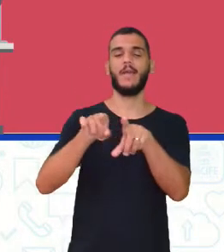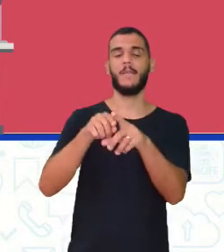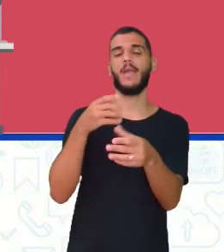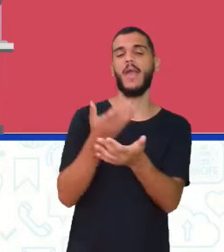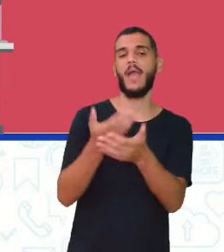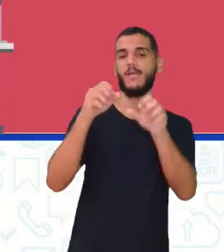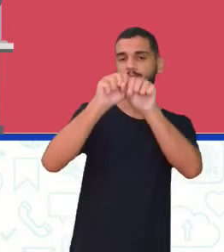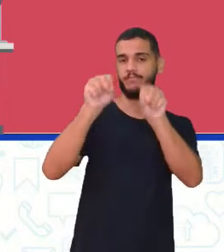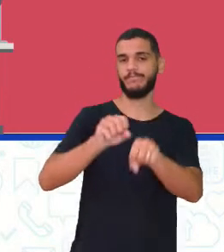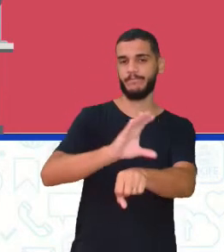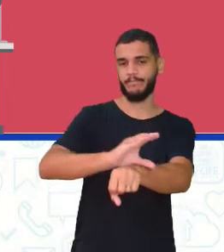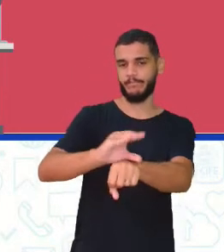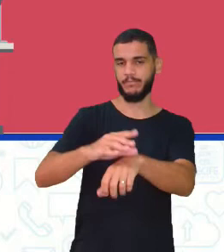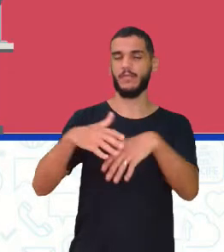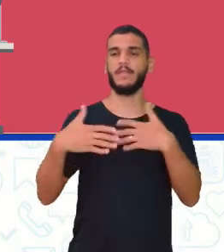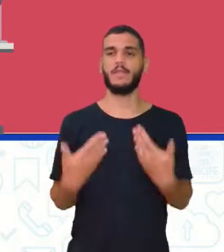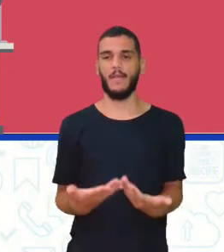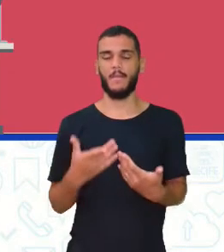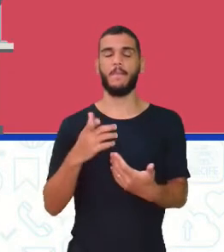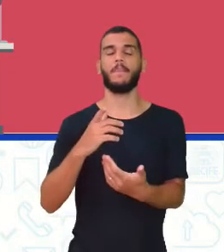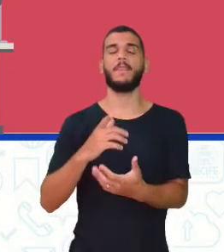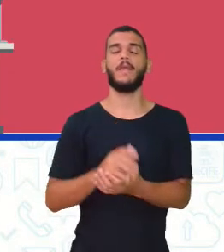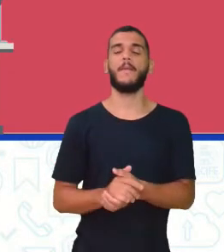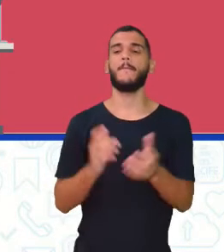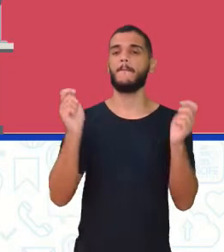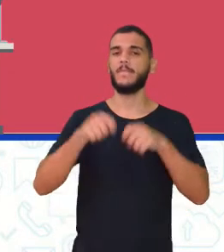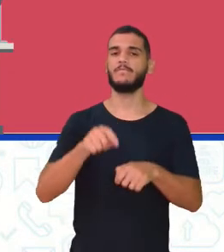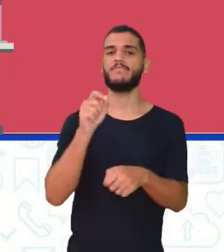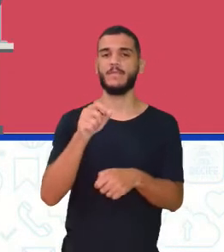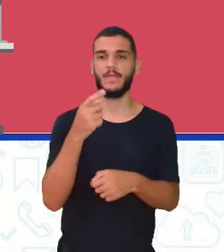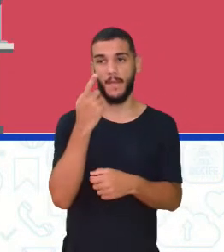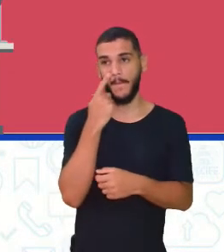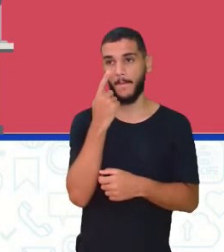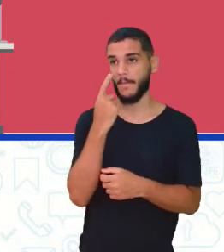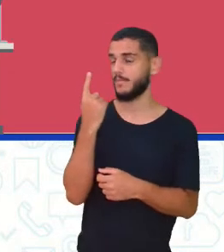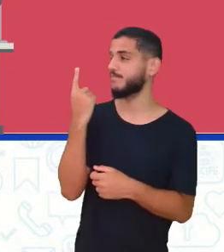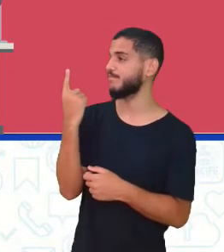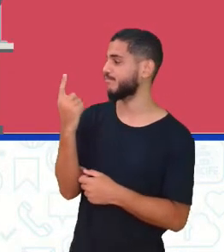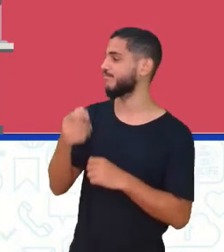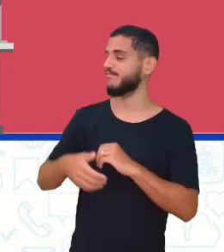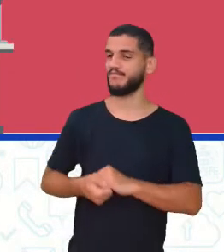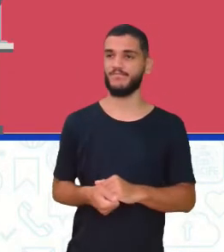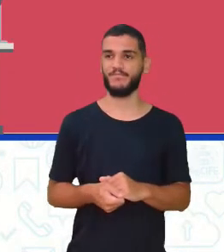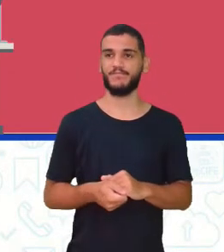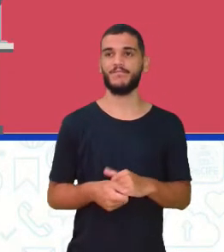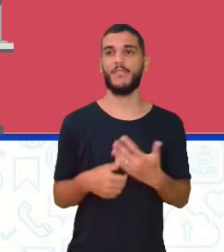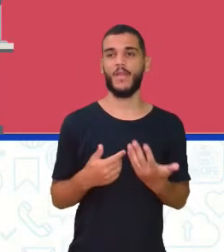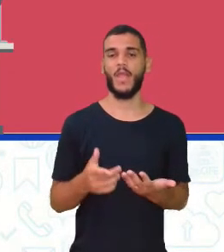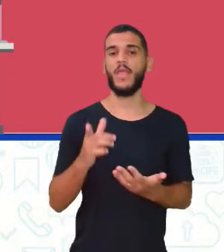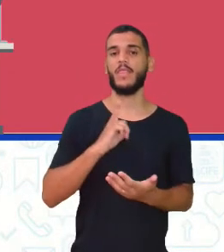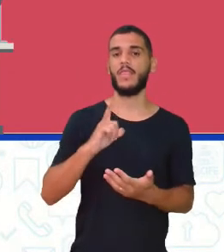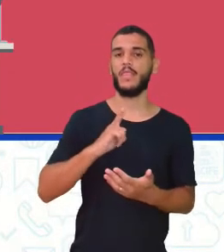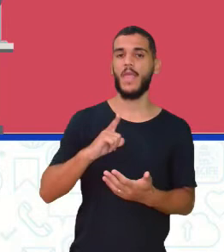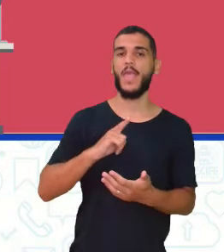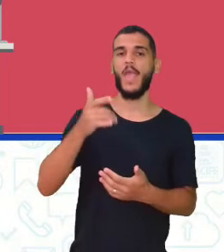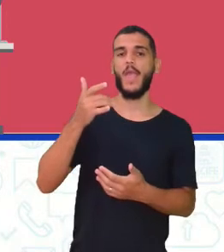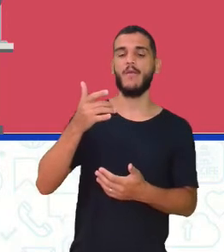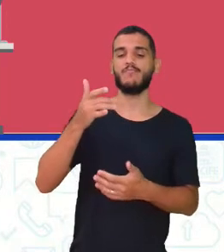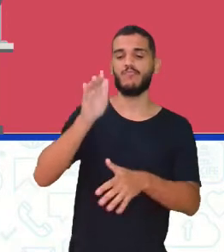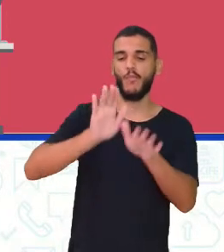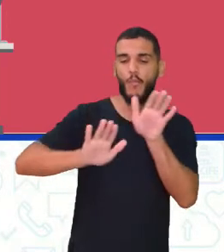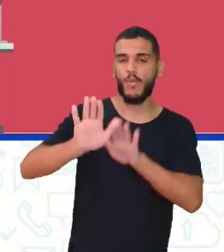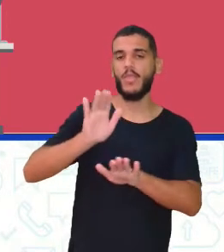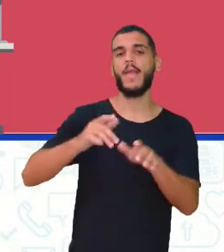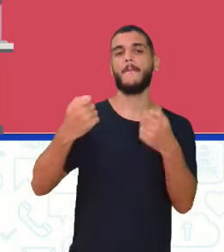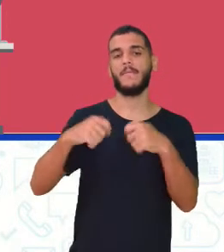sistema muscular. Então, o que é que a gente está vendo aí? Estamos vendo aí essa questão de cuidados que a gente deve ter. E